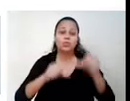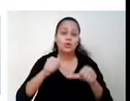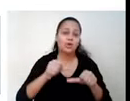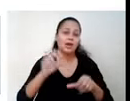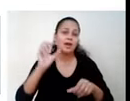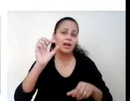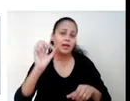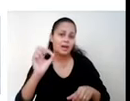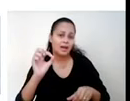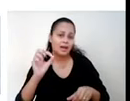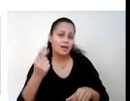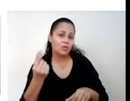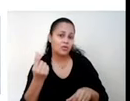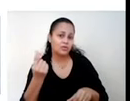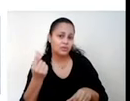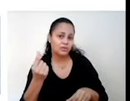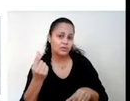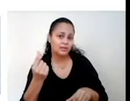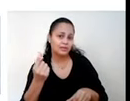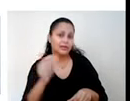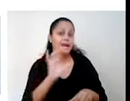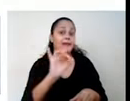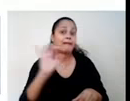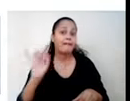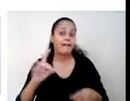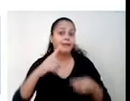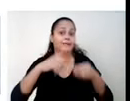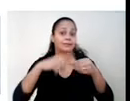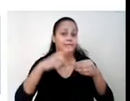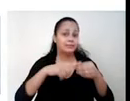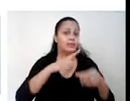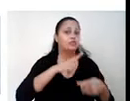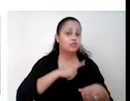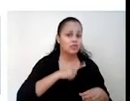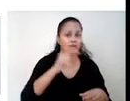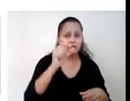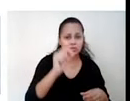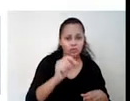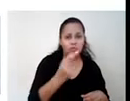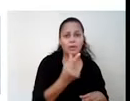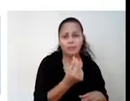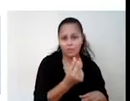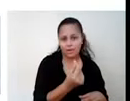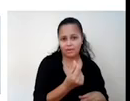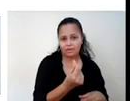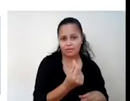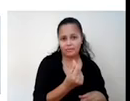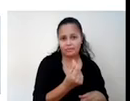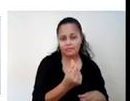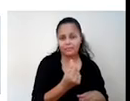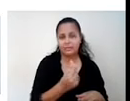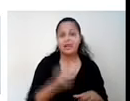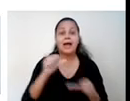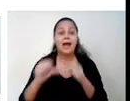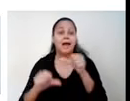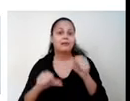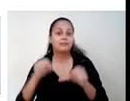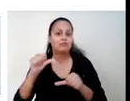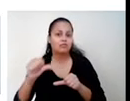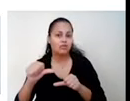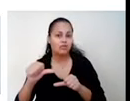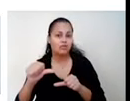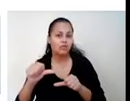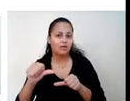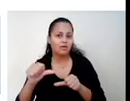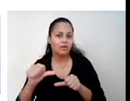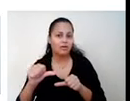cada cidade independente tinha a sua, que tinha valor próprio e era diferente das demais. A troca de